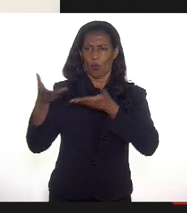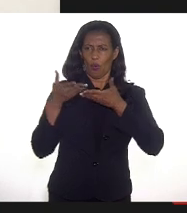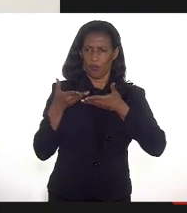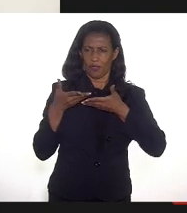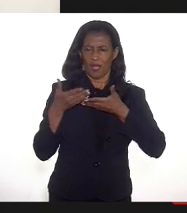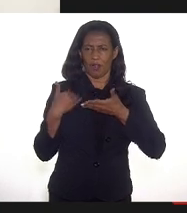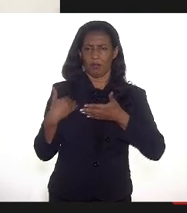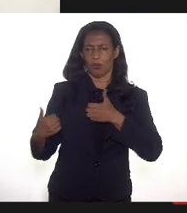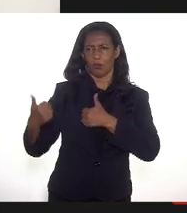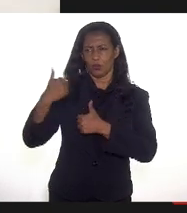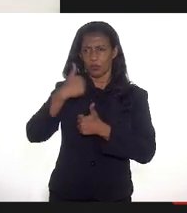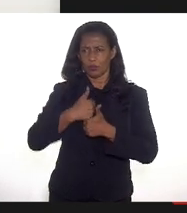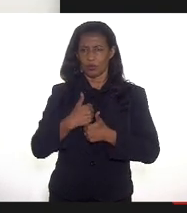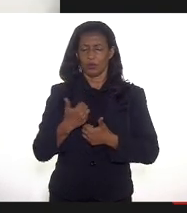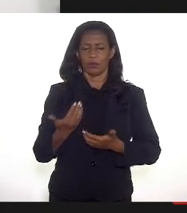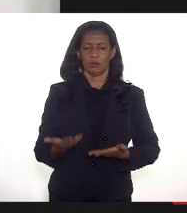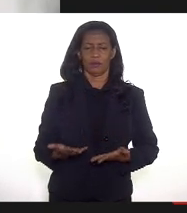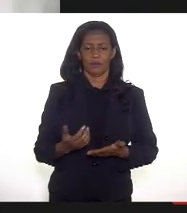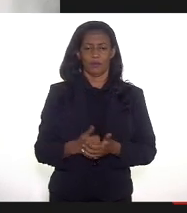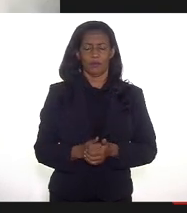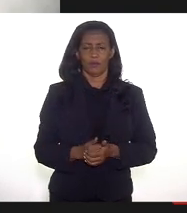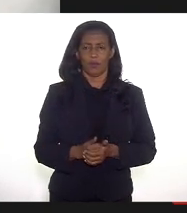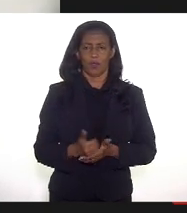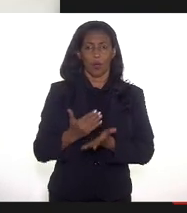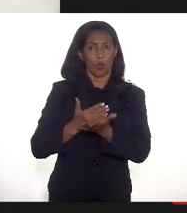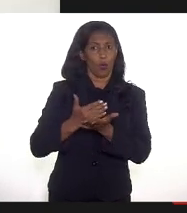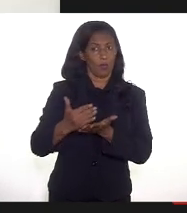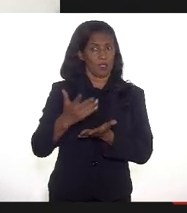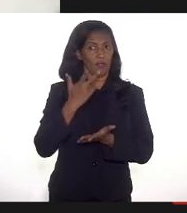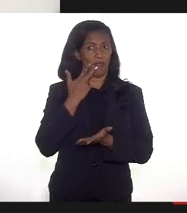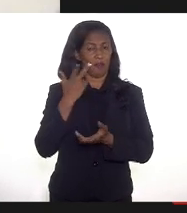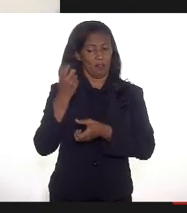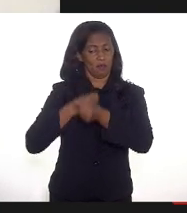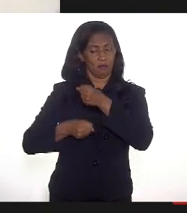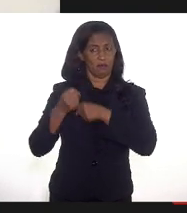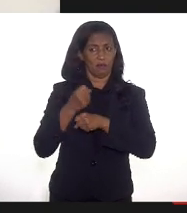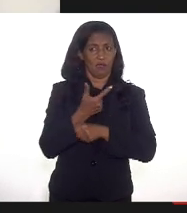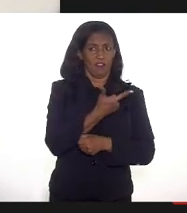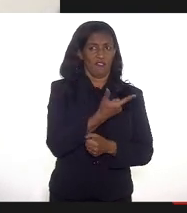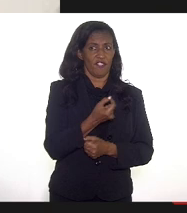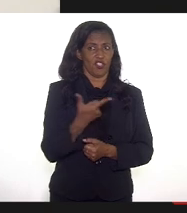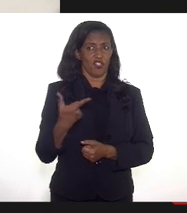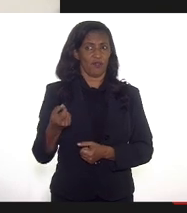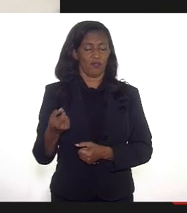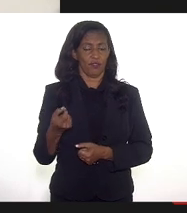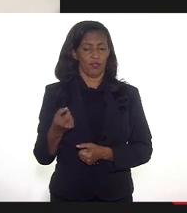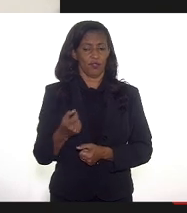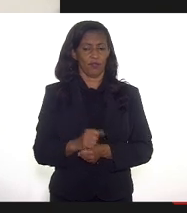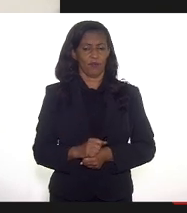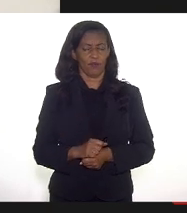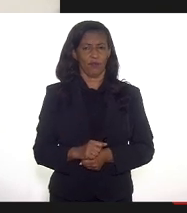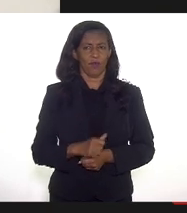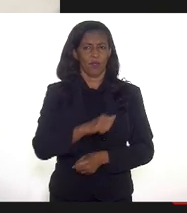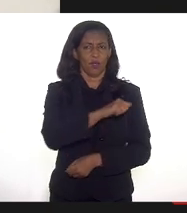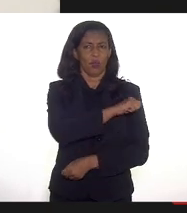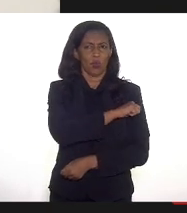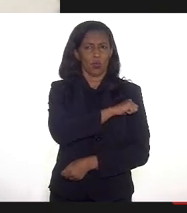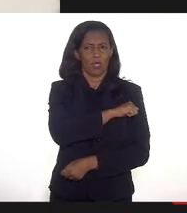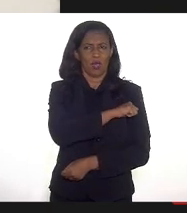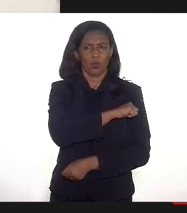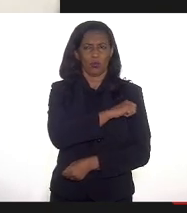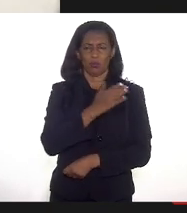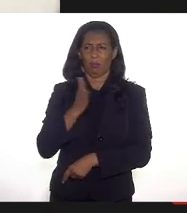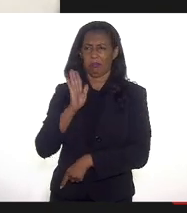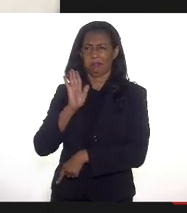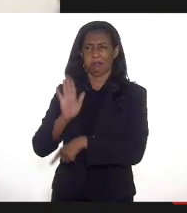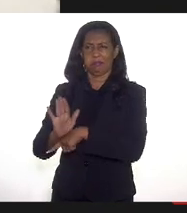gentilmente. Começar falando de 2020, com o início da pandemia, os alunos ficaram desamparados,